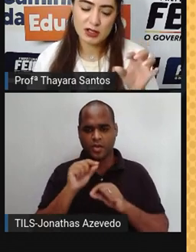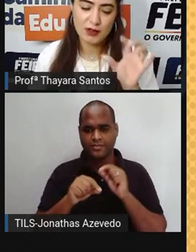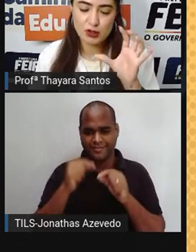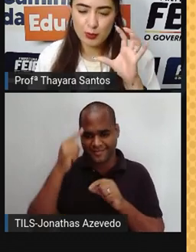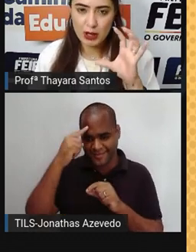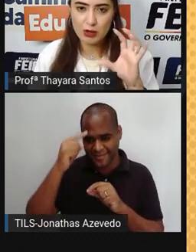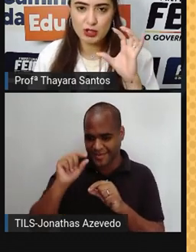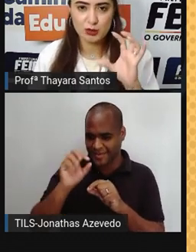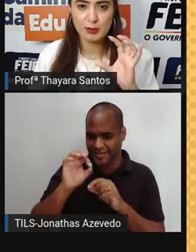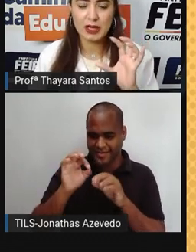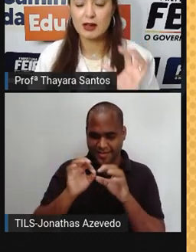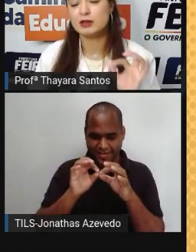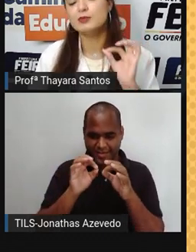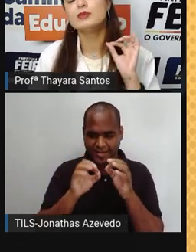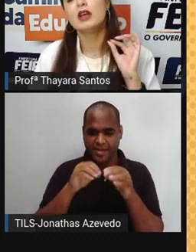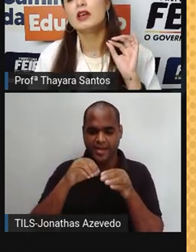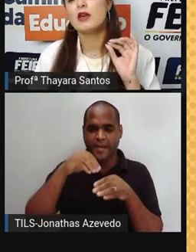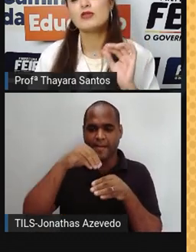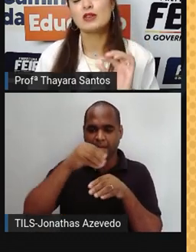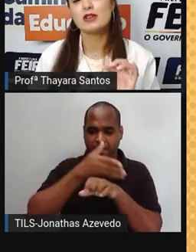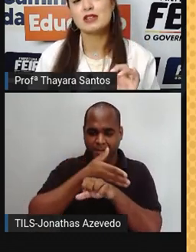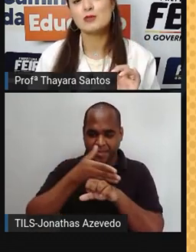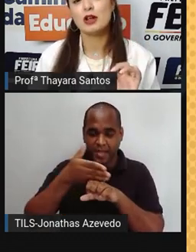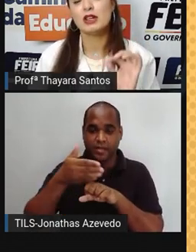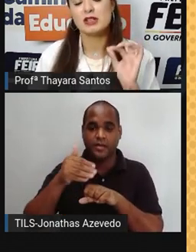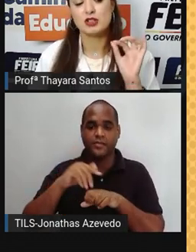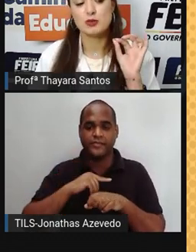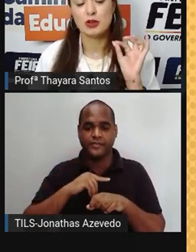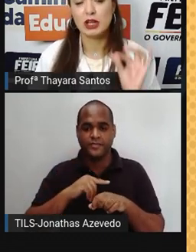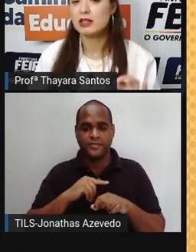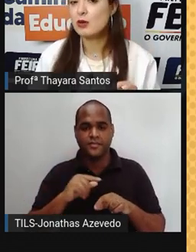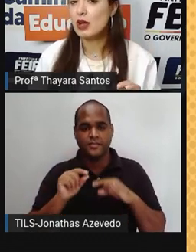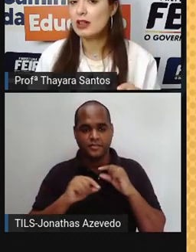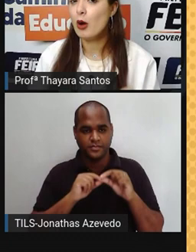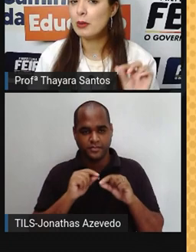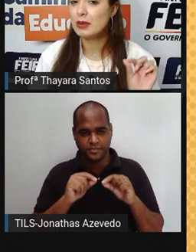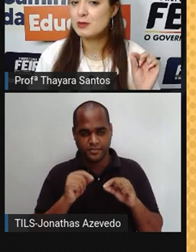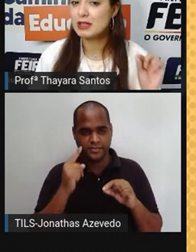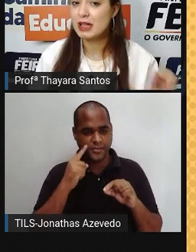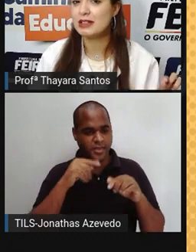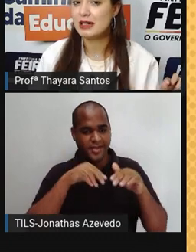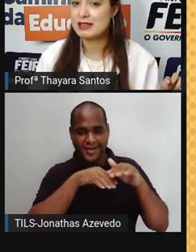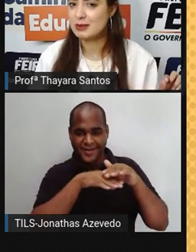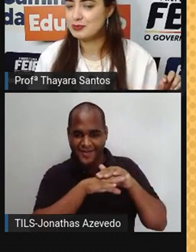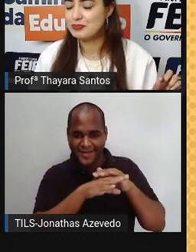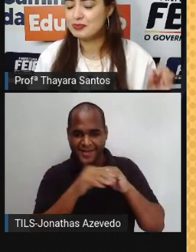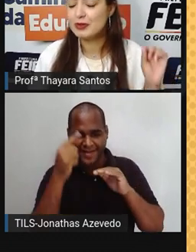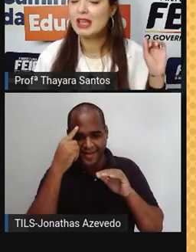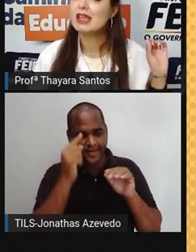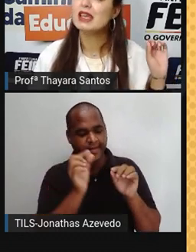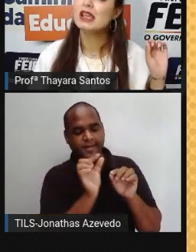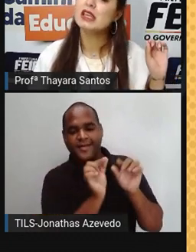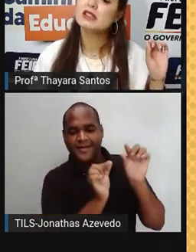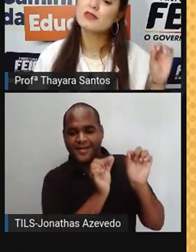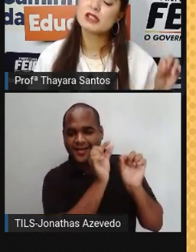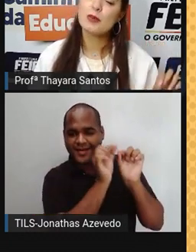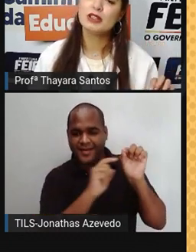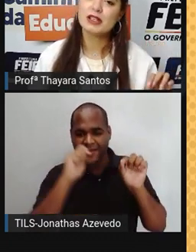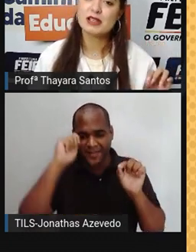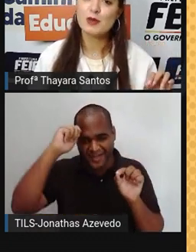bolinhas brancas que vende um pacotinho no mercado e a função dessas bolinhas a gente botar elas vão guarda-roupa para espantar traças e